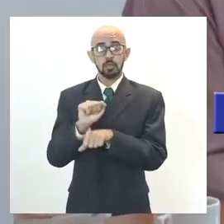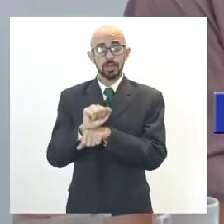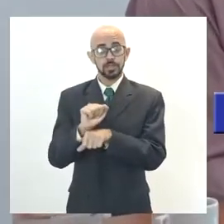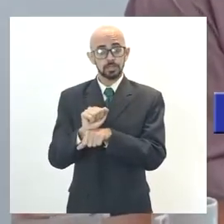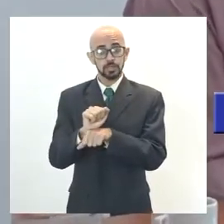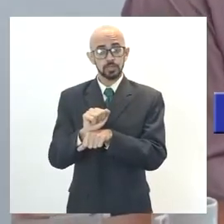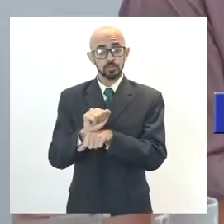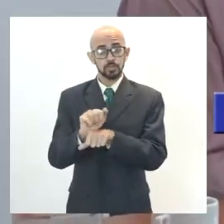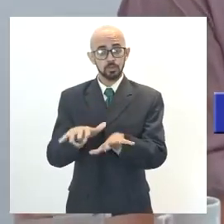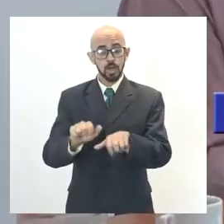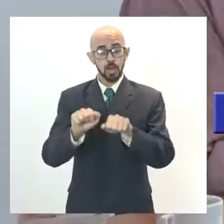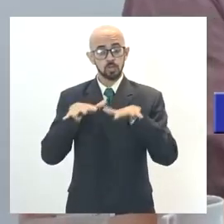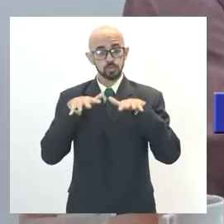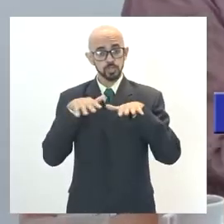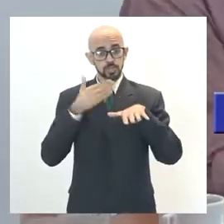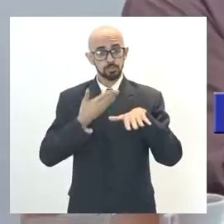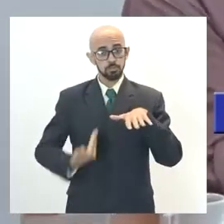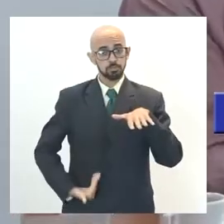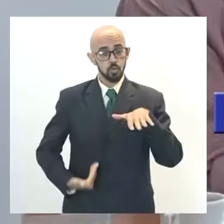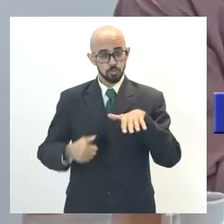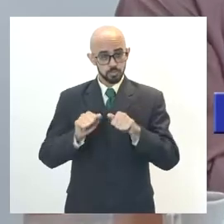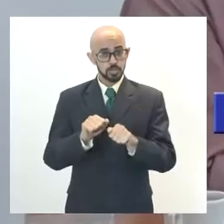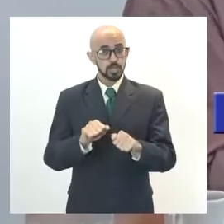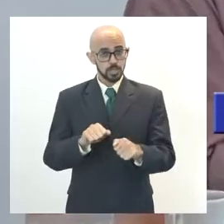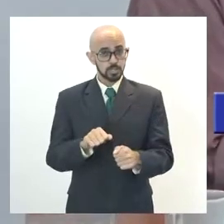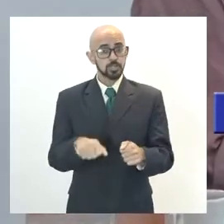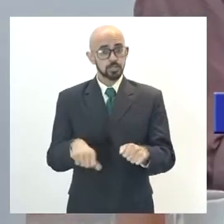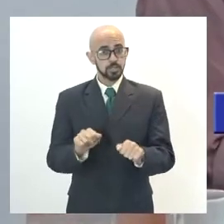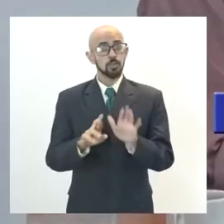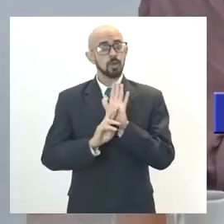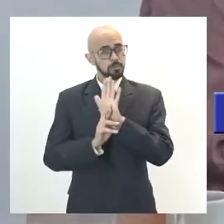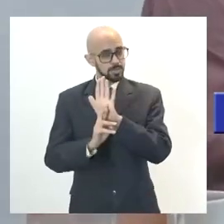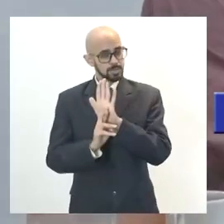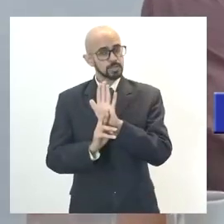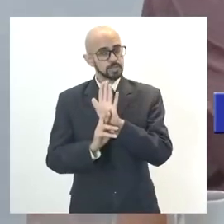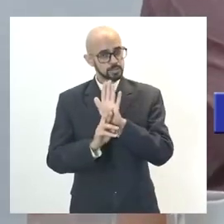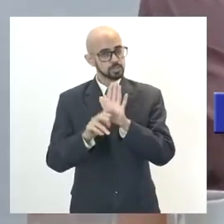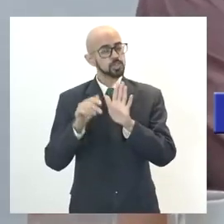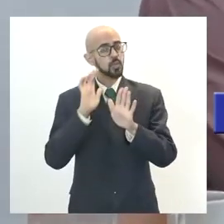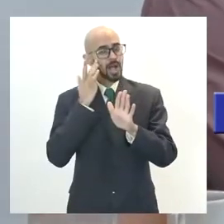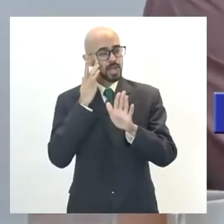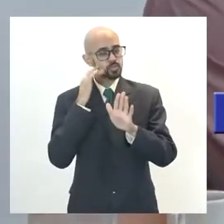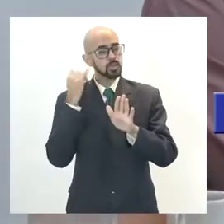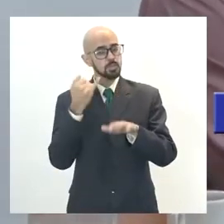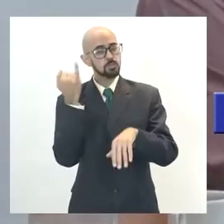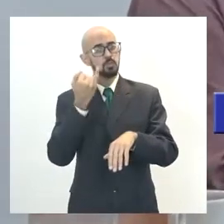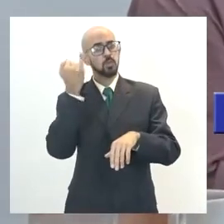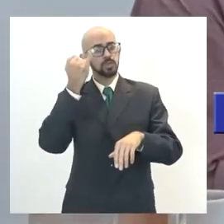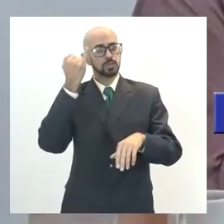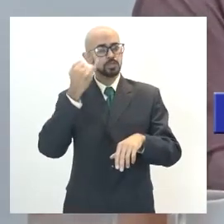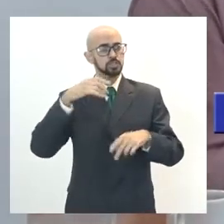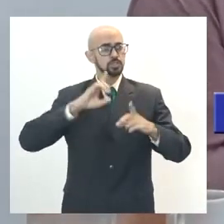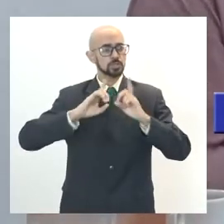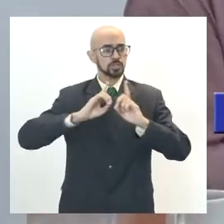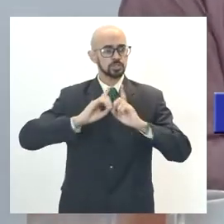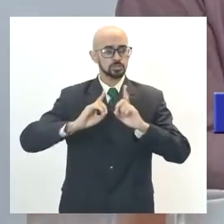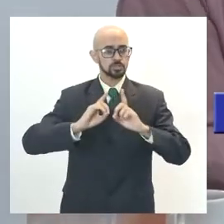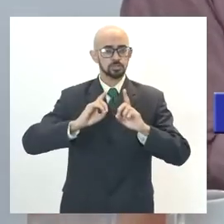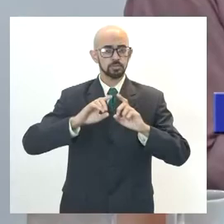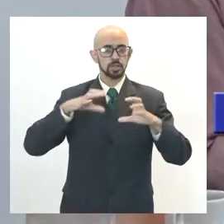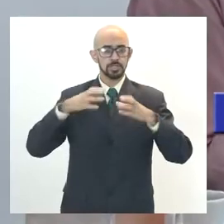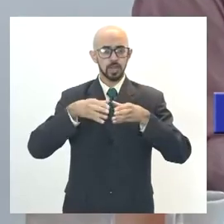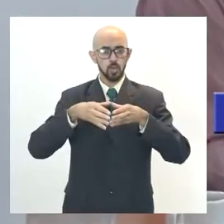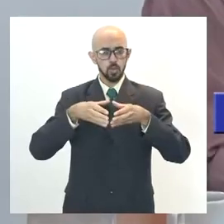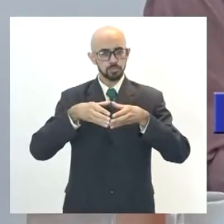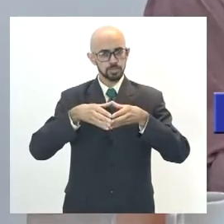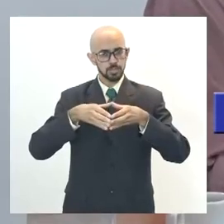da comissão de servidores e como representar esta condição servidores eu acho que é fundamental que a gente tem esse debate e também pela conexão da casa